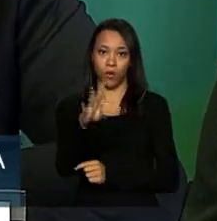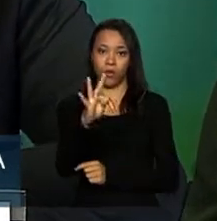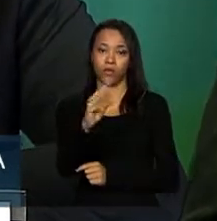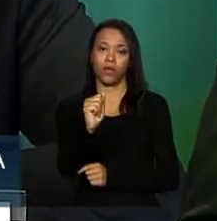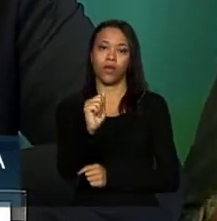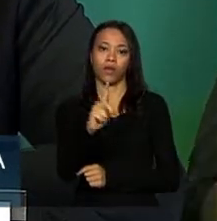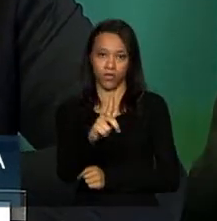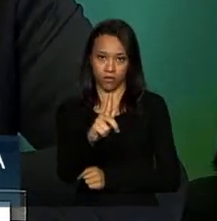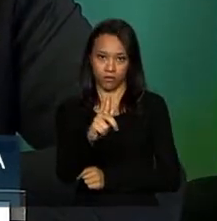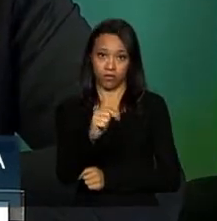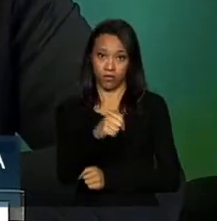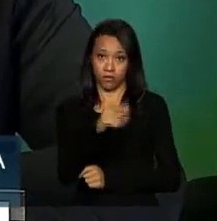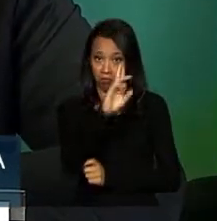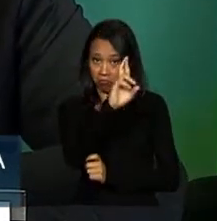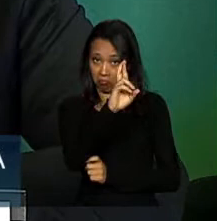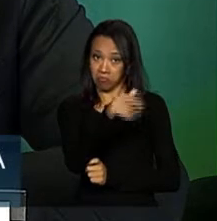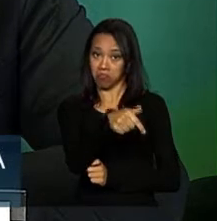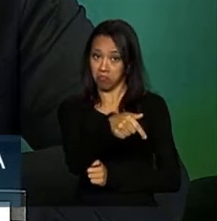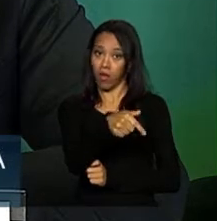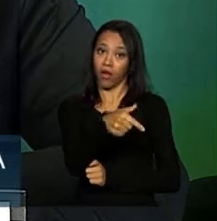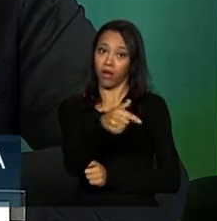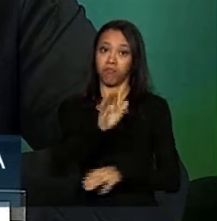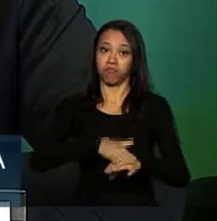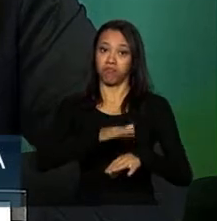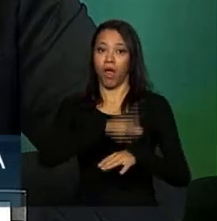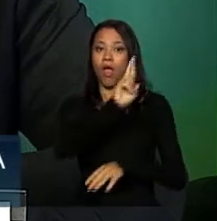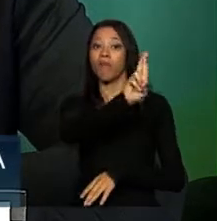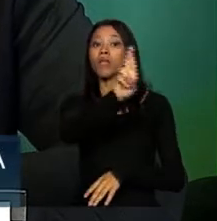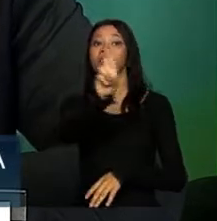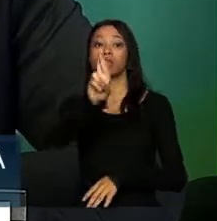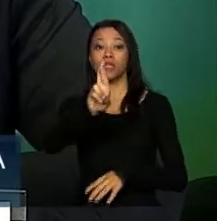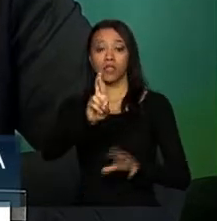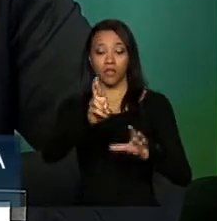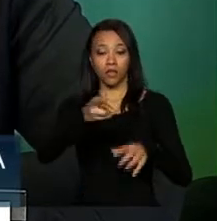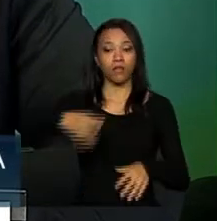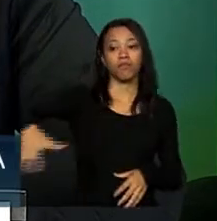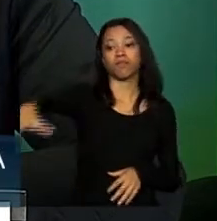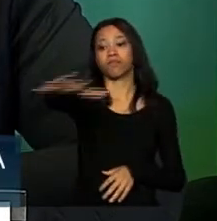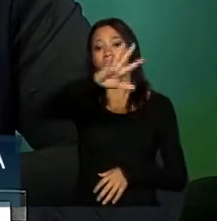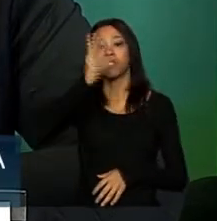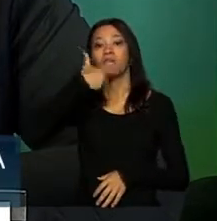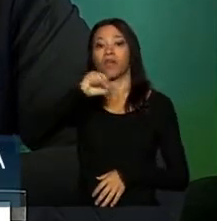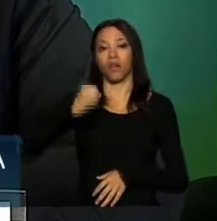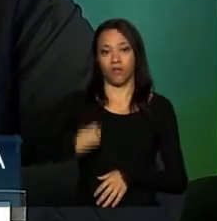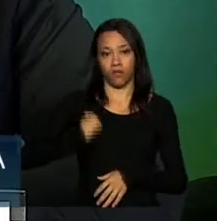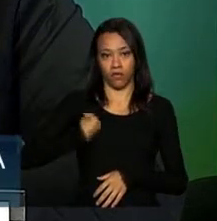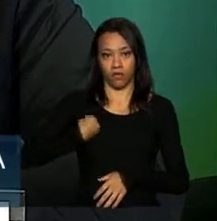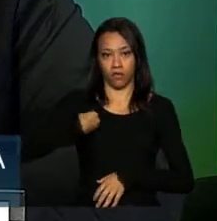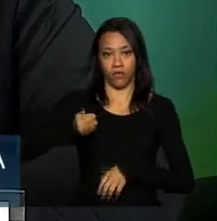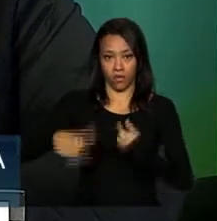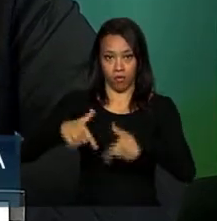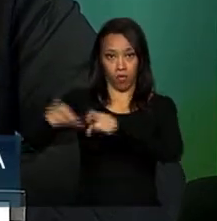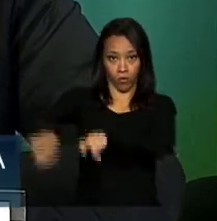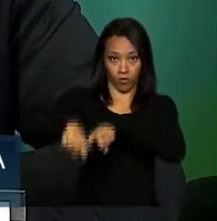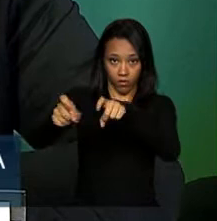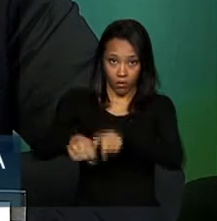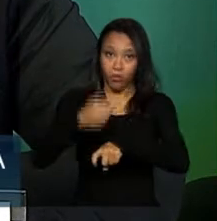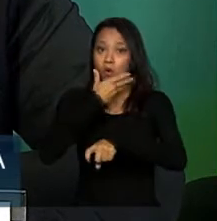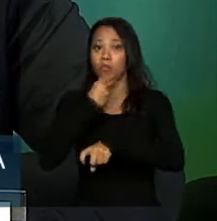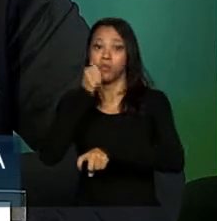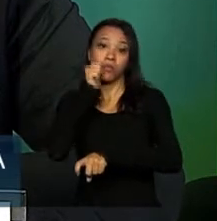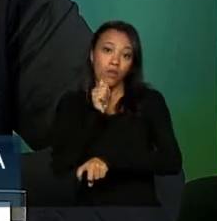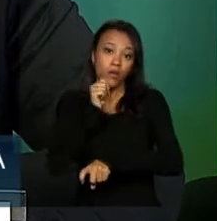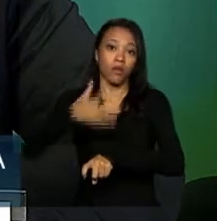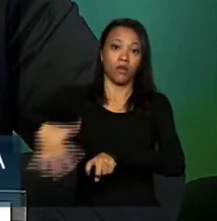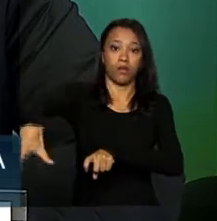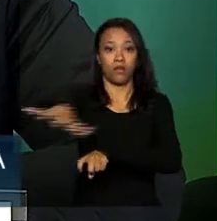como entidade legítima, representativa, né, das trabalhadoras e trabalhadores rurais, também de